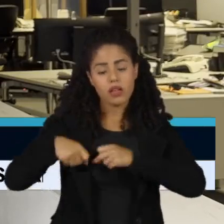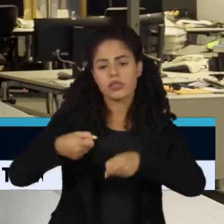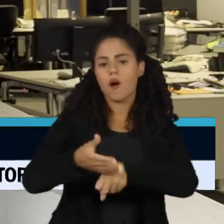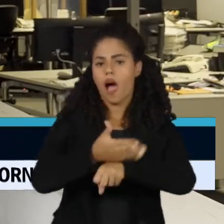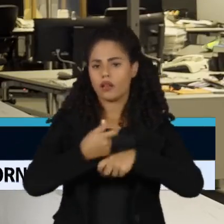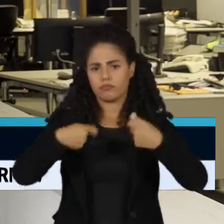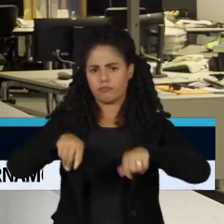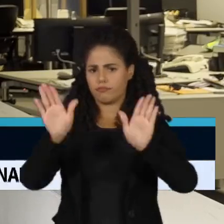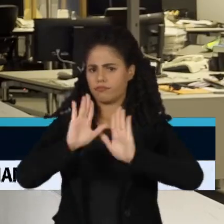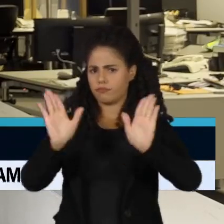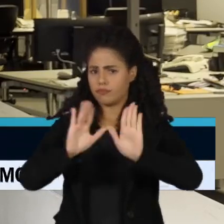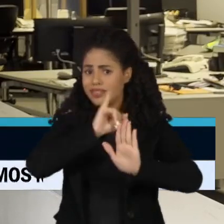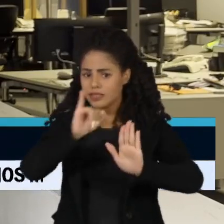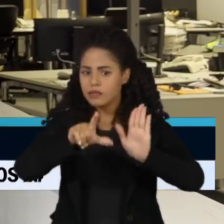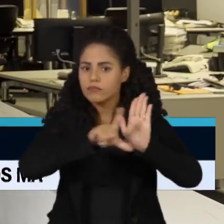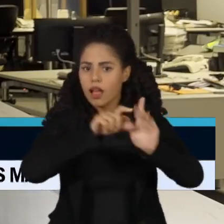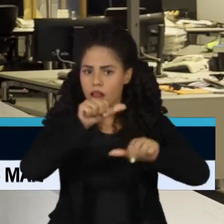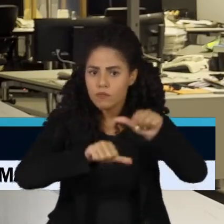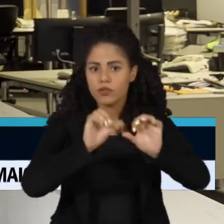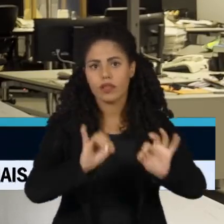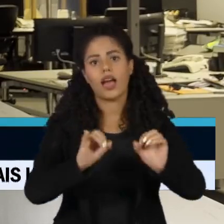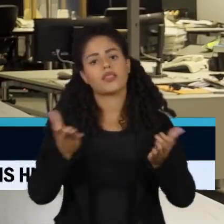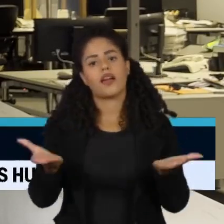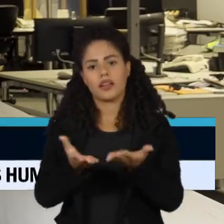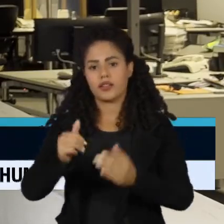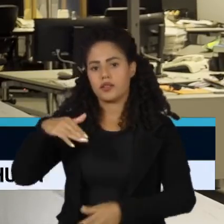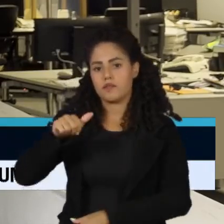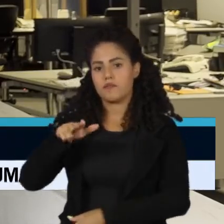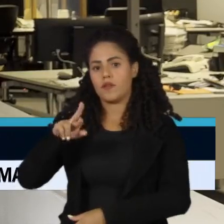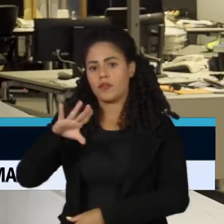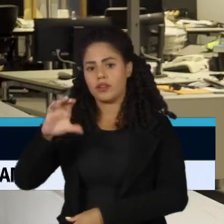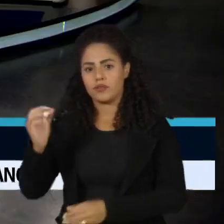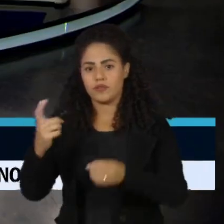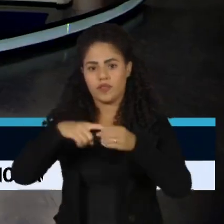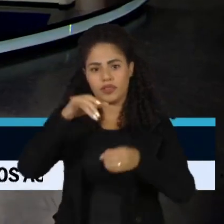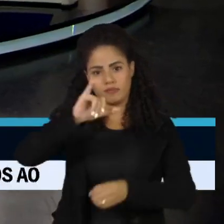judicial Maurício cancelieri de Bona Alemanha para o Jornal da Cultura